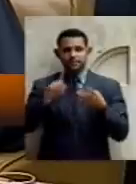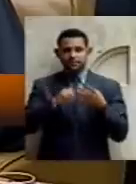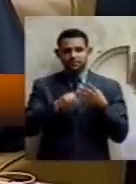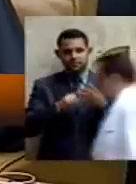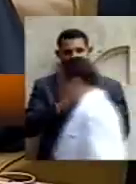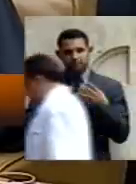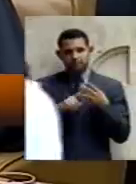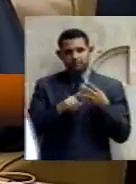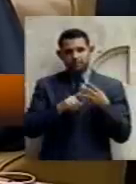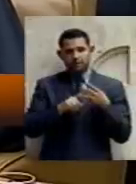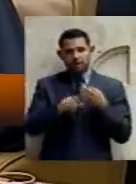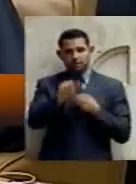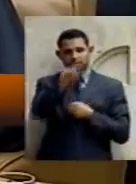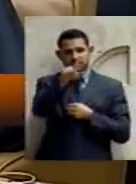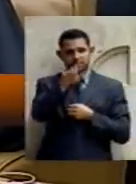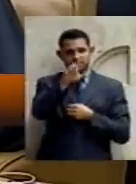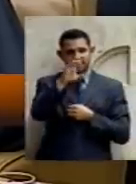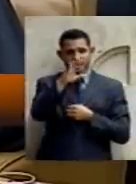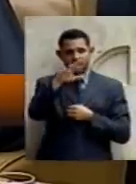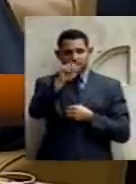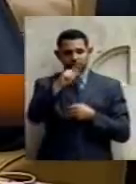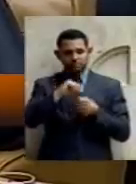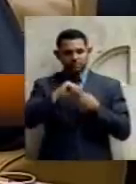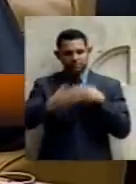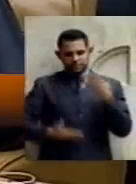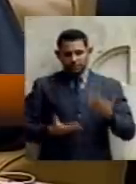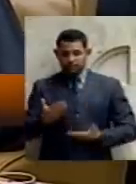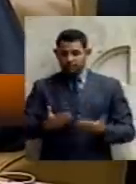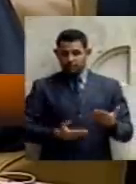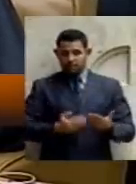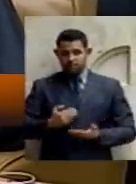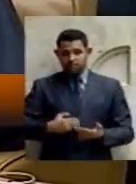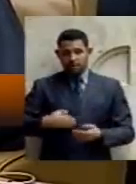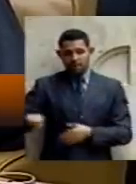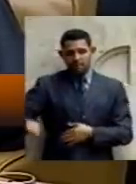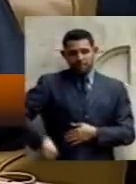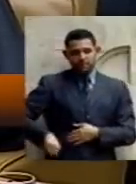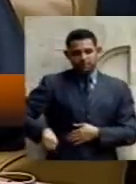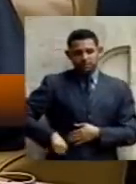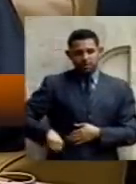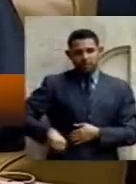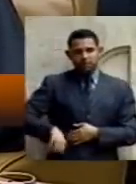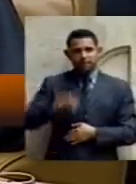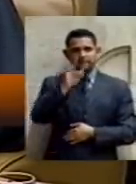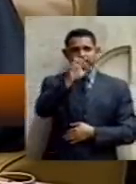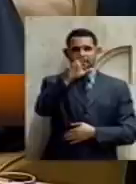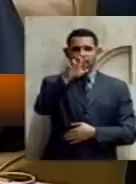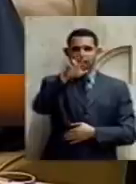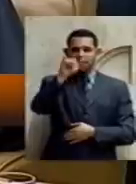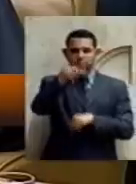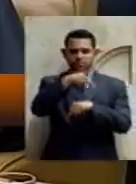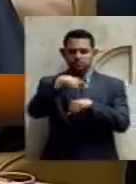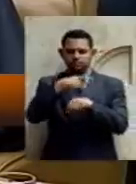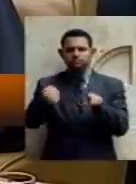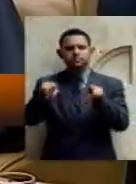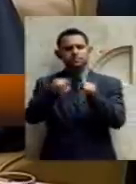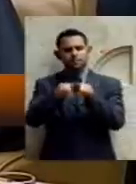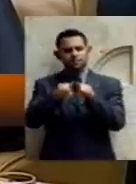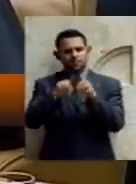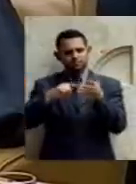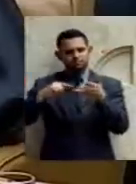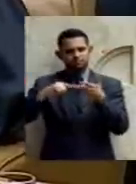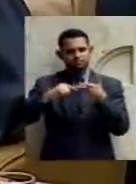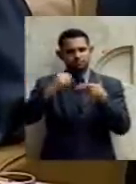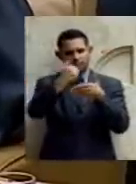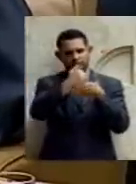de chancelaria, prestando serviço na Embaixada Brasileira em Helsinki, Finlândia. Foi ainda